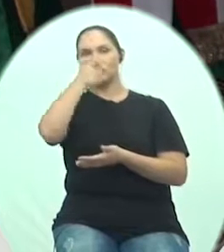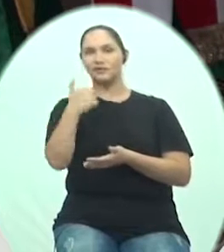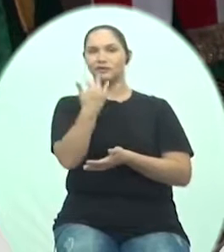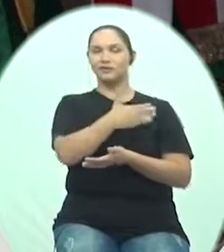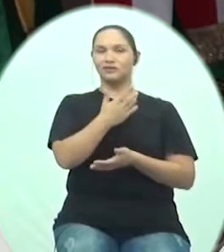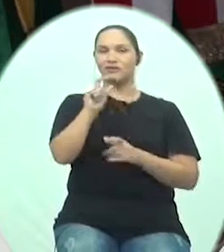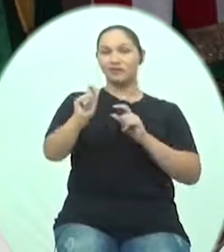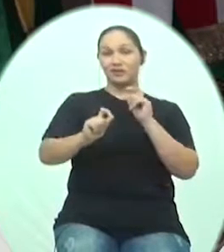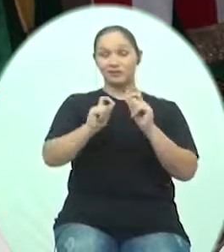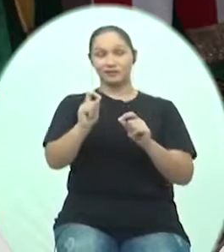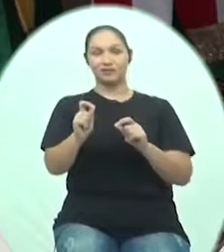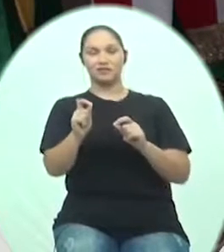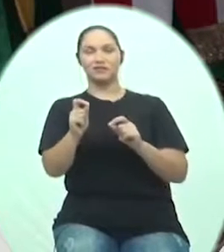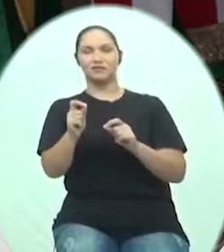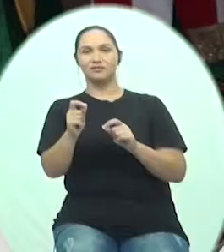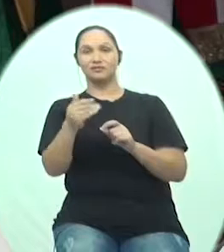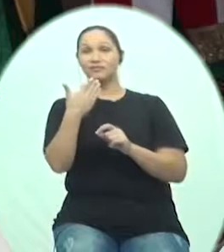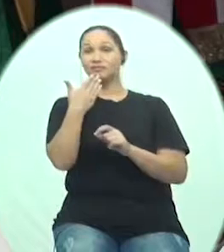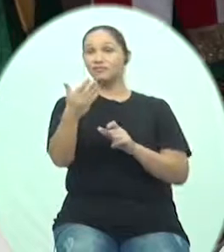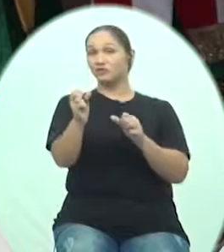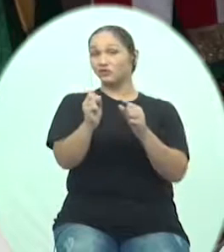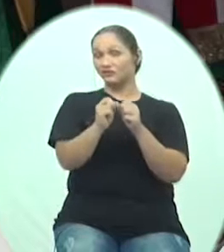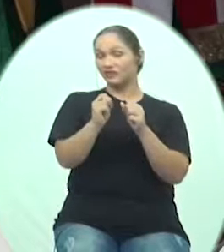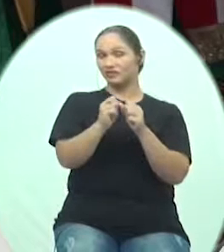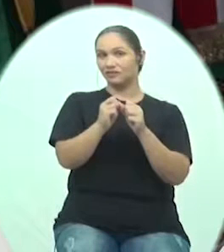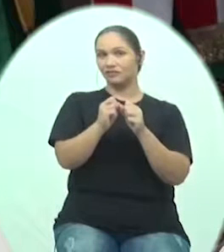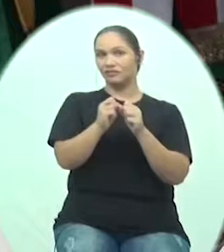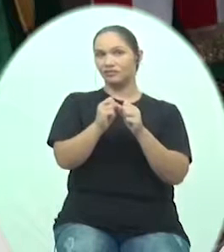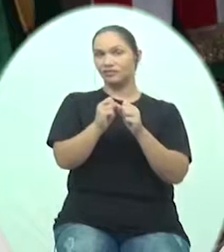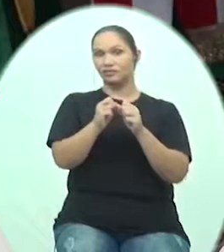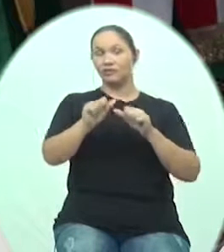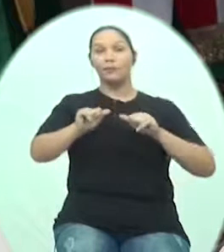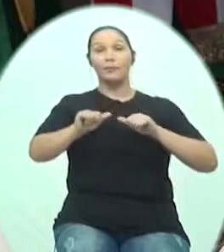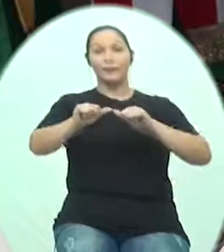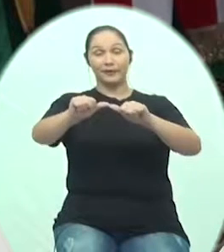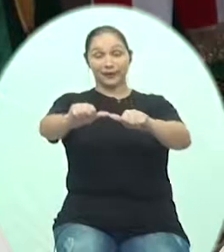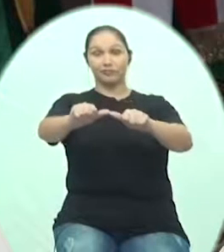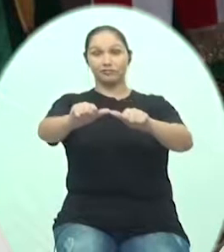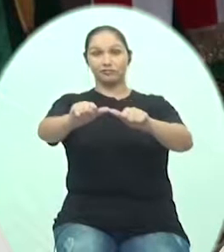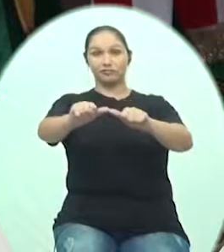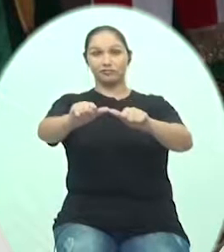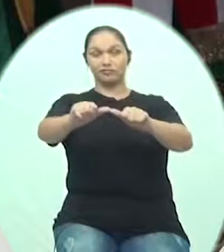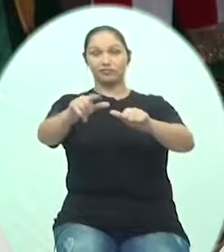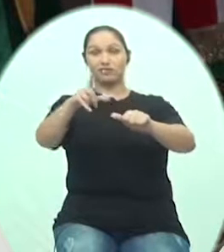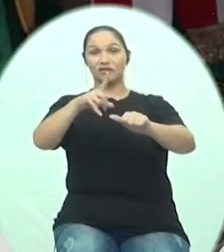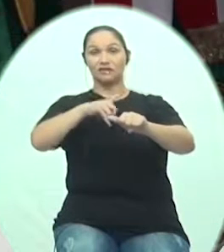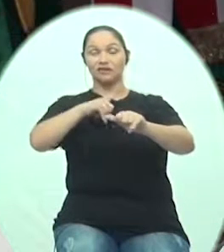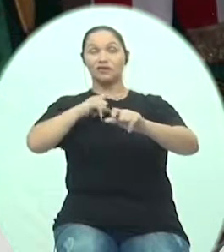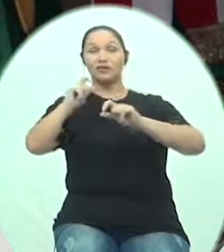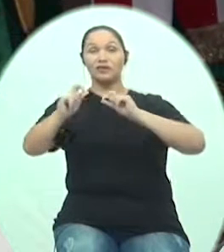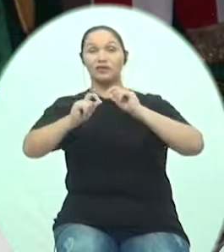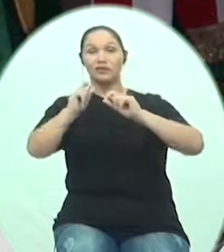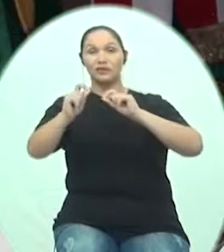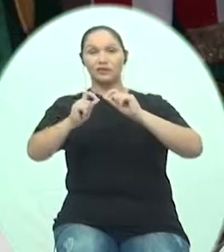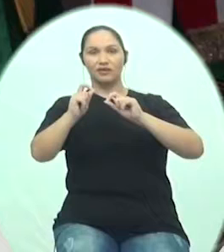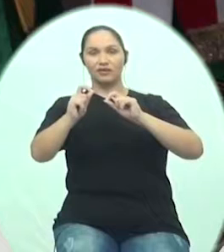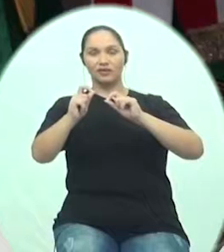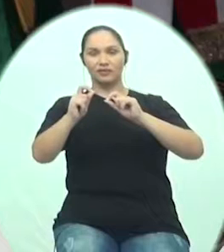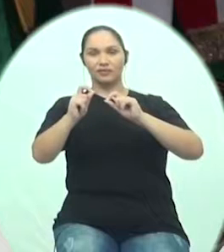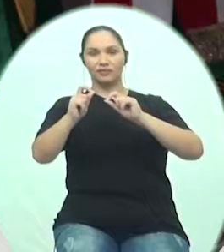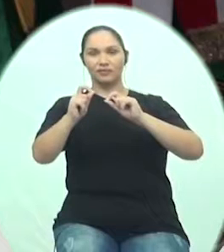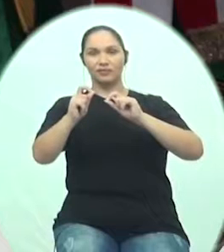apelo aqui Senor jfo as redes de supermercados Elas têm algo que interessa a crisa toda que é o seu poder de